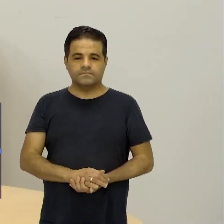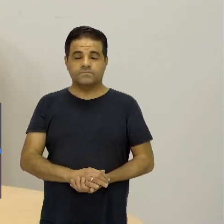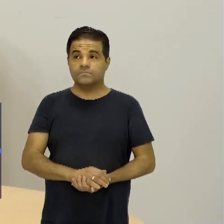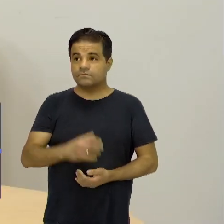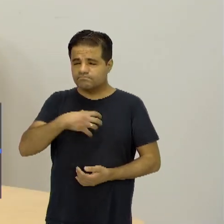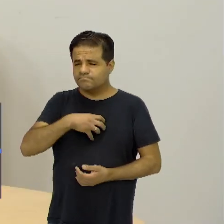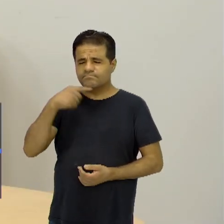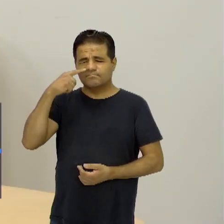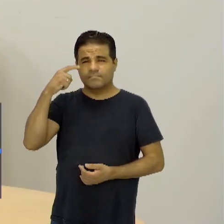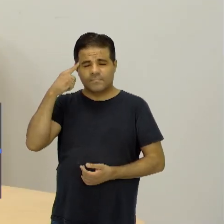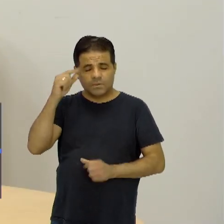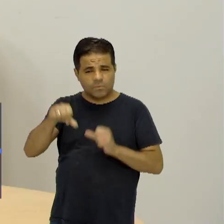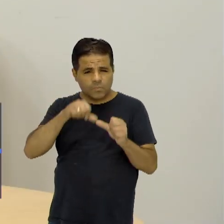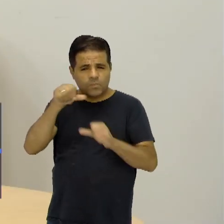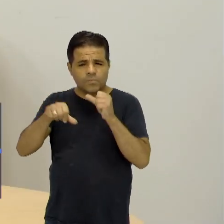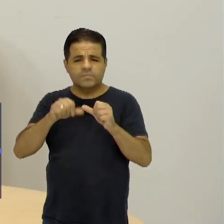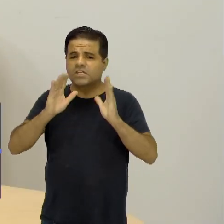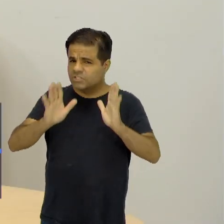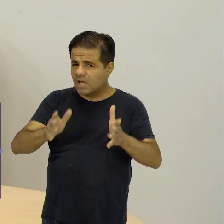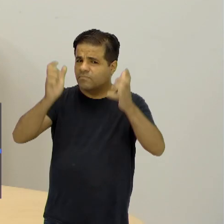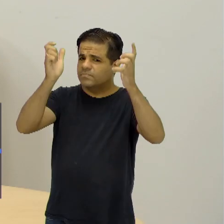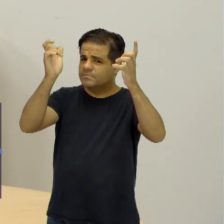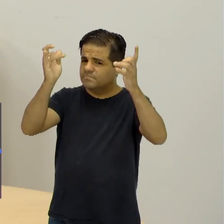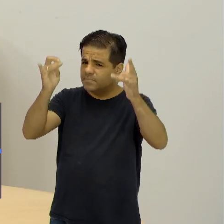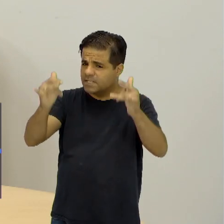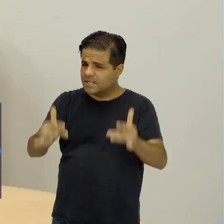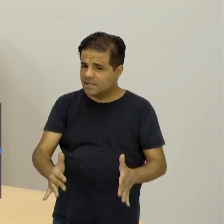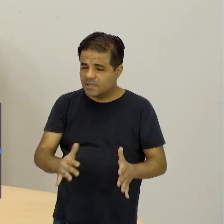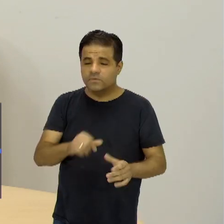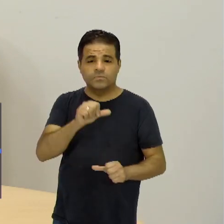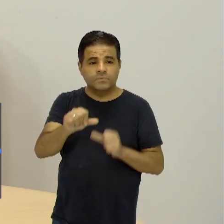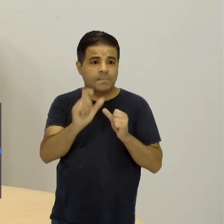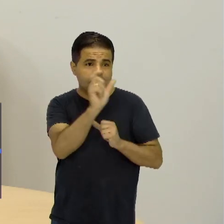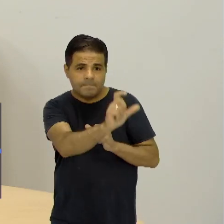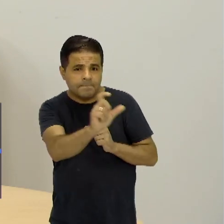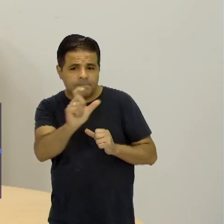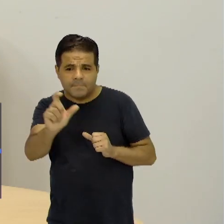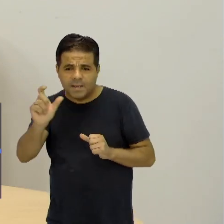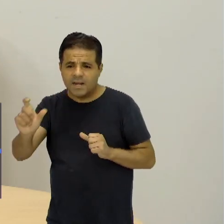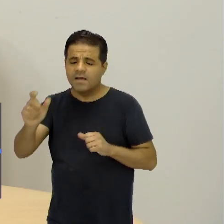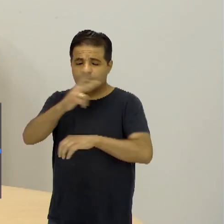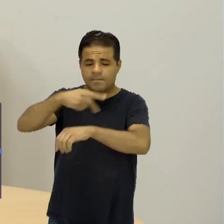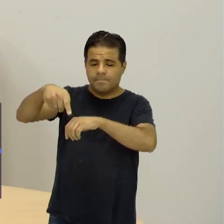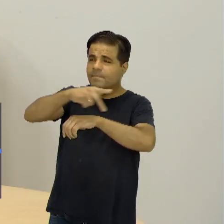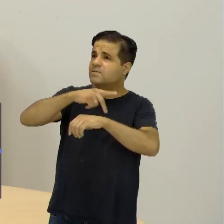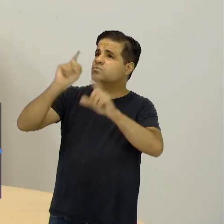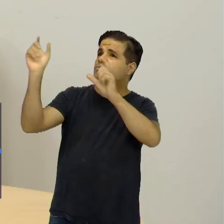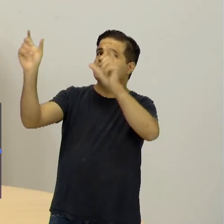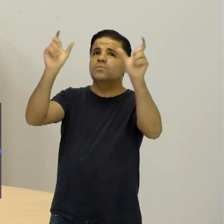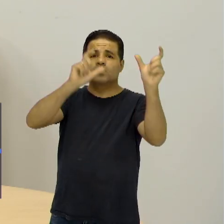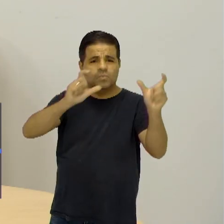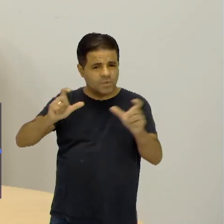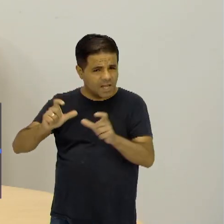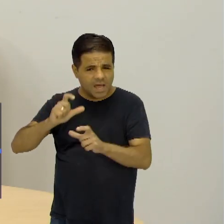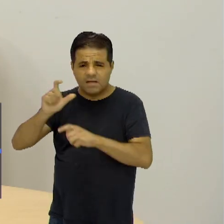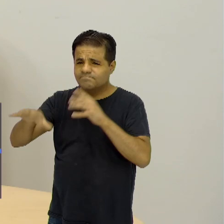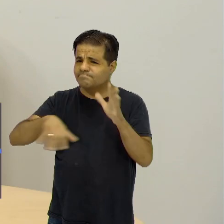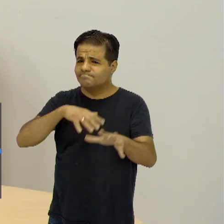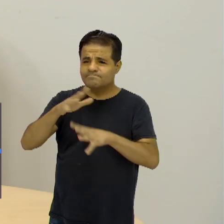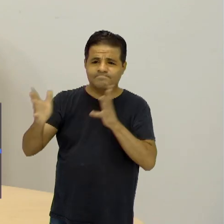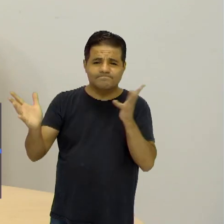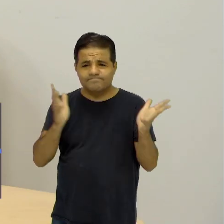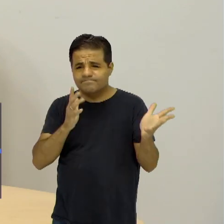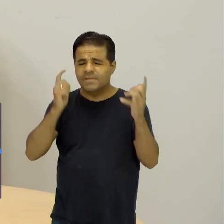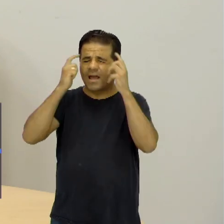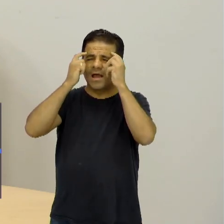altera o sentido, praticamente a gente já foi explicando, né? Quando a gente altera as palavras de lugares, os países de lugares, pra gente faz uma bagunça ali no mapa mundi na